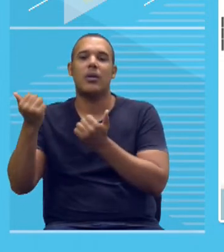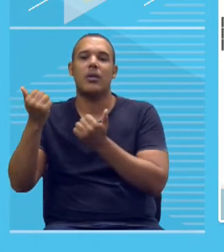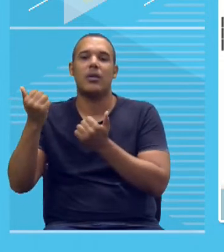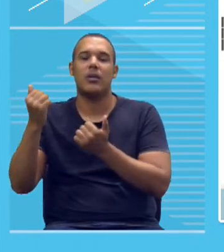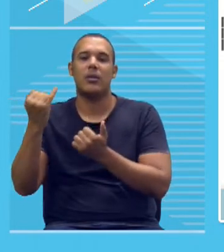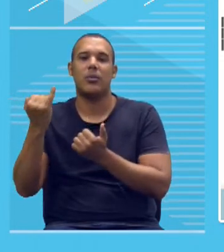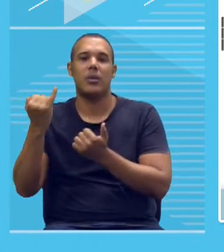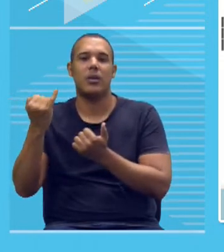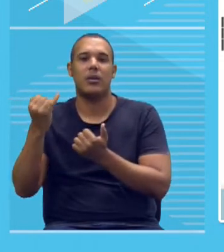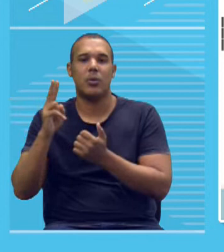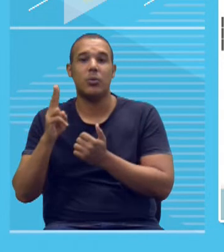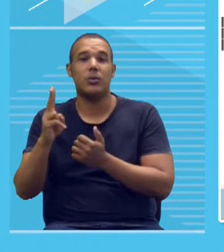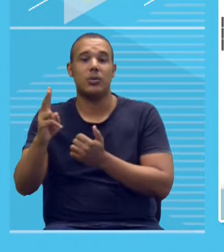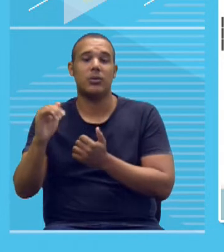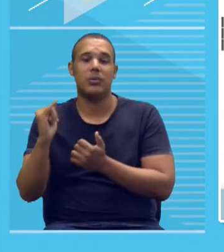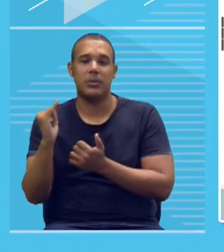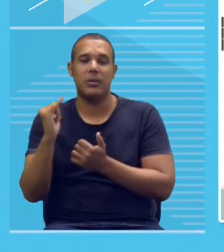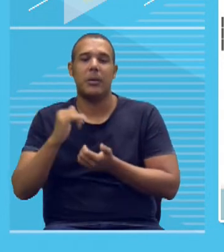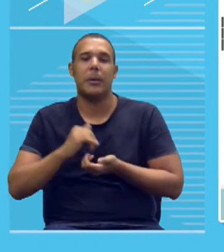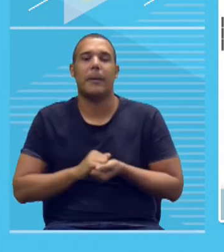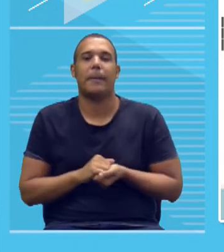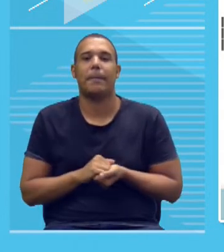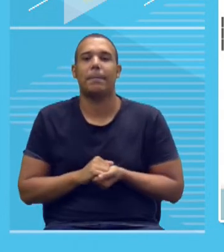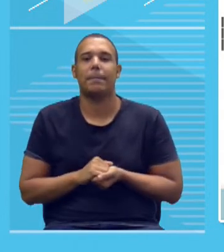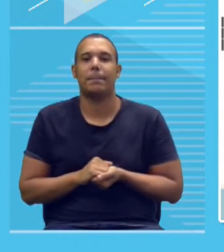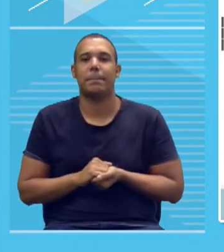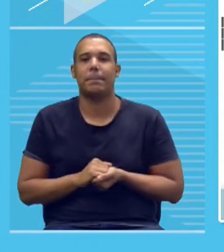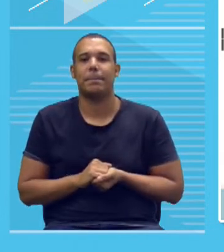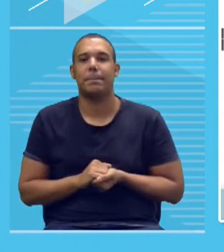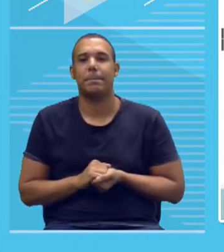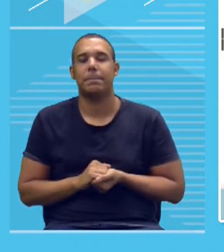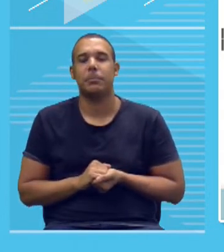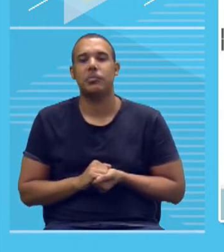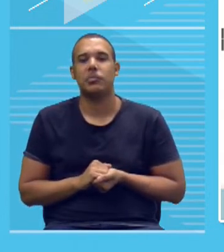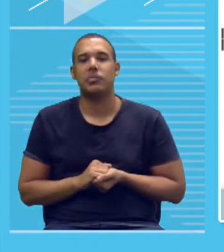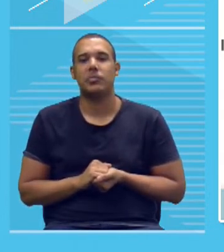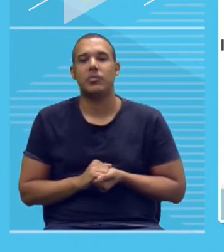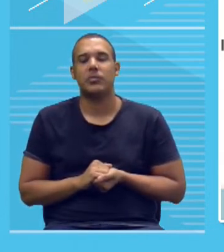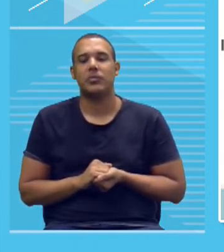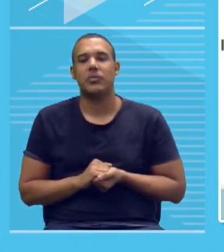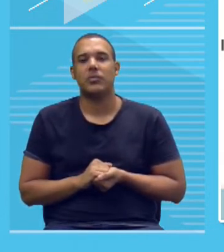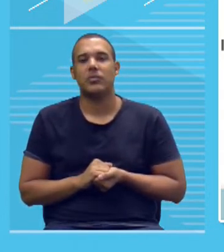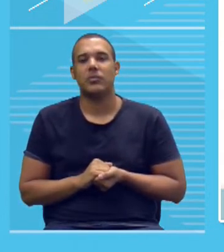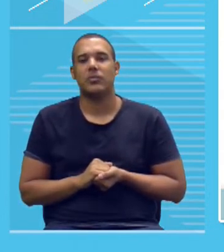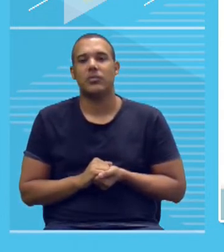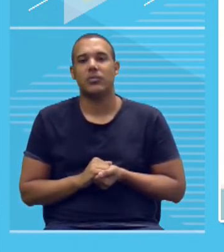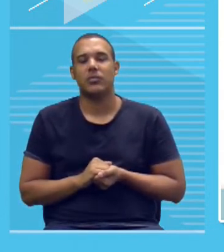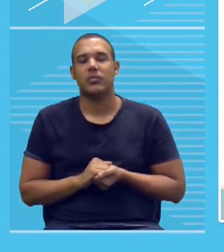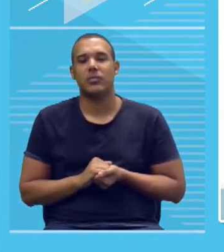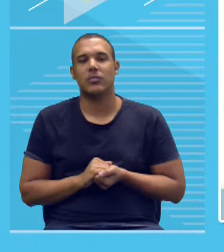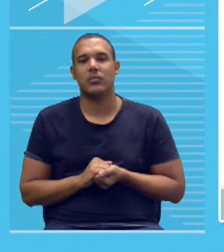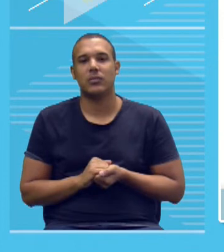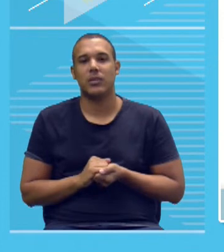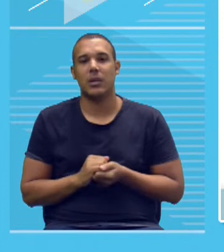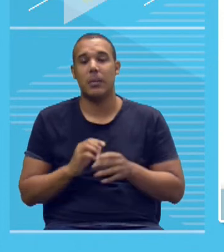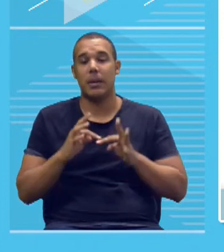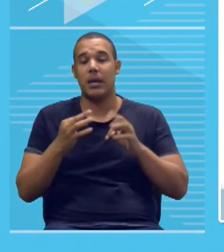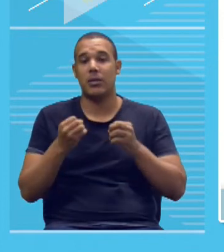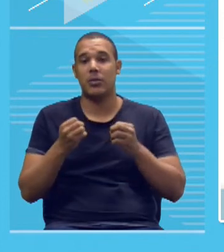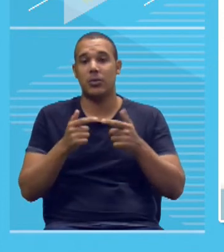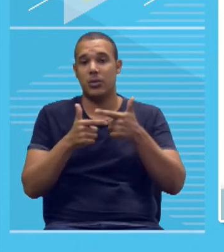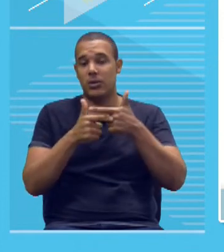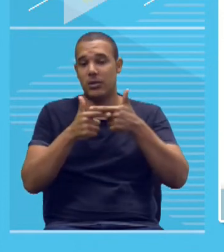letra i Esse é o que ele quer que a gente descubra no lugar do tempo eu vou coloco a quatro e vou dividir tudo pô